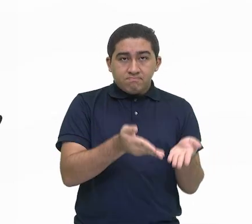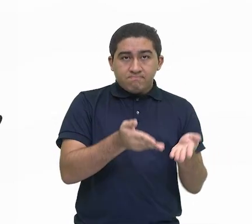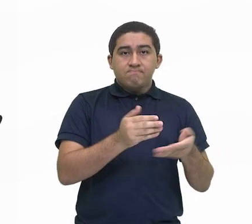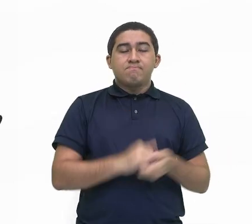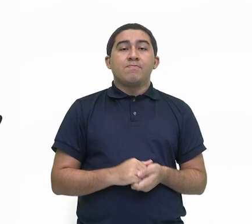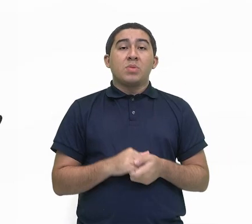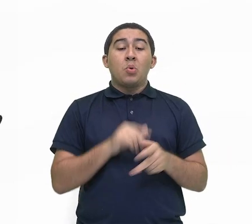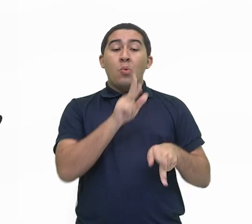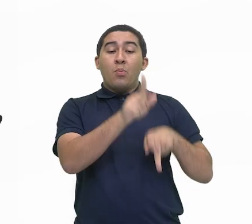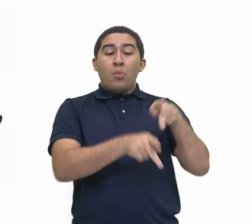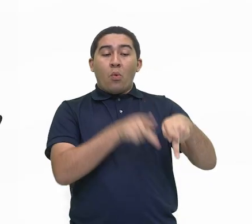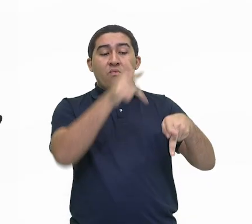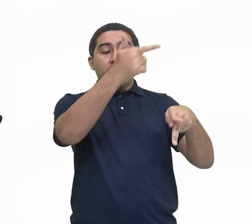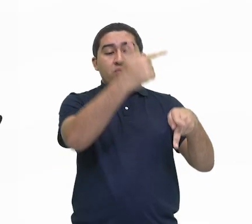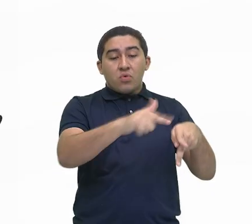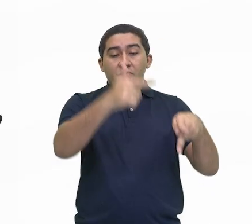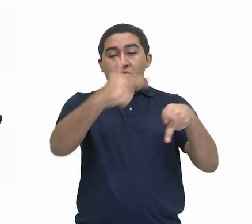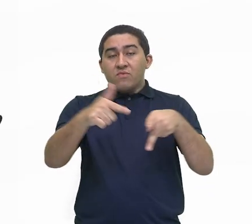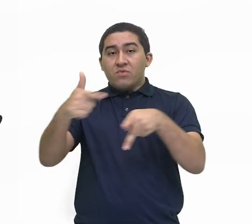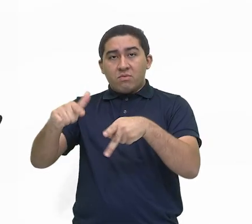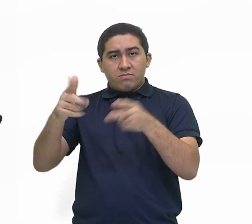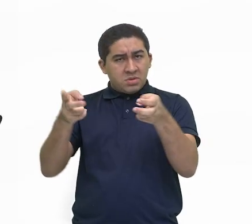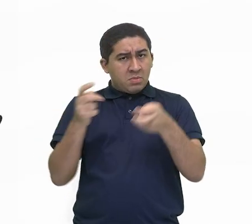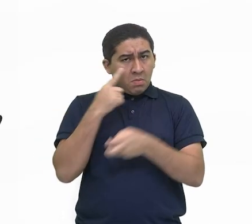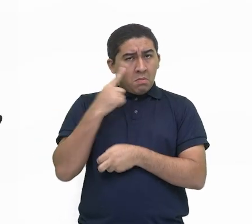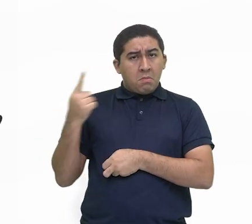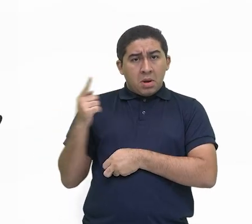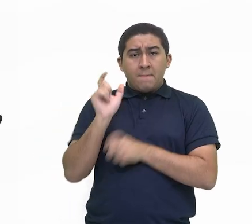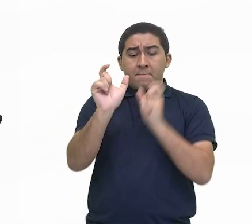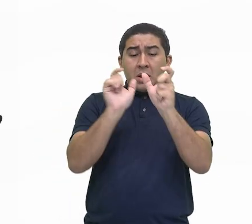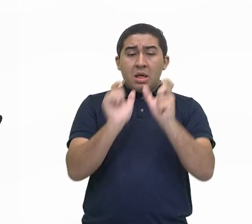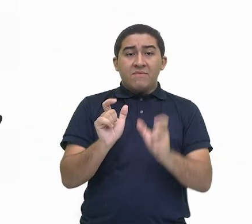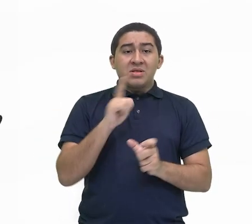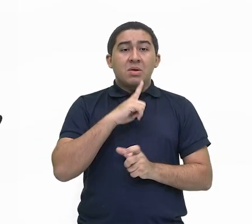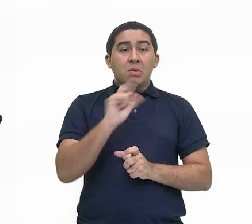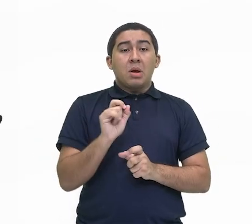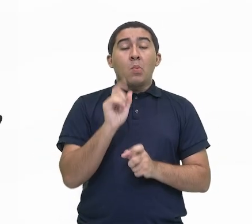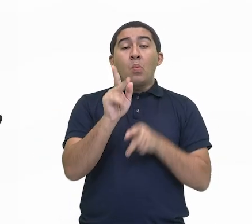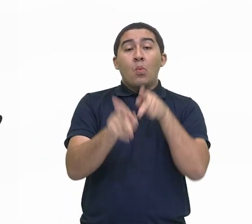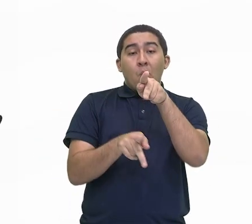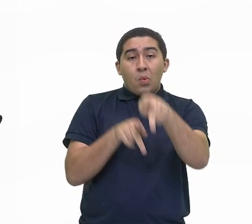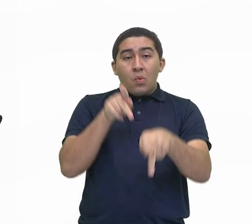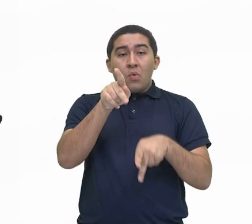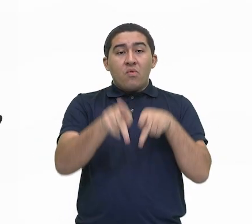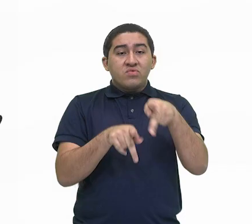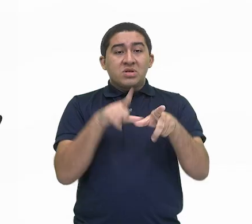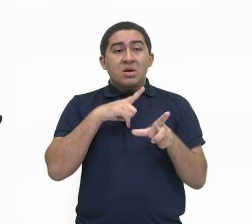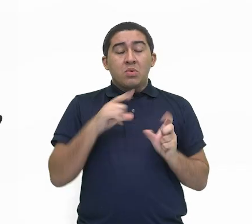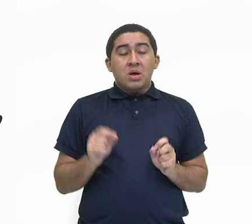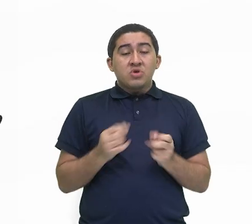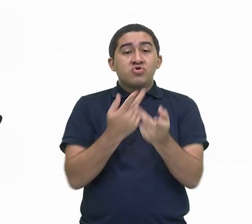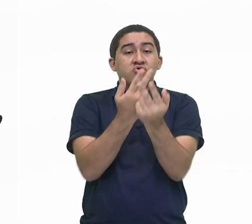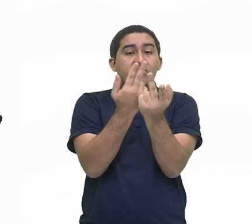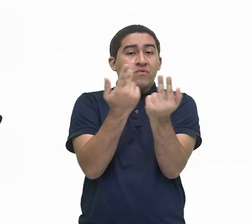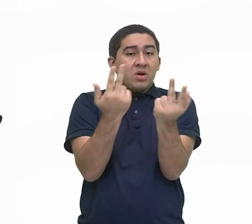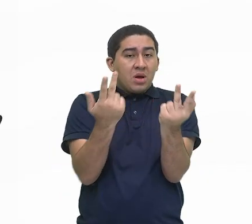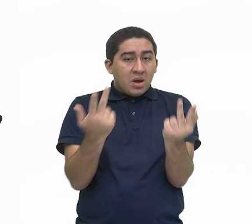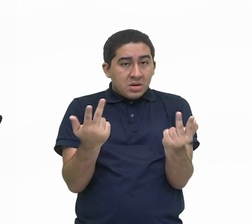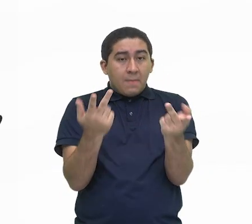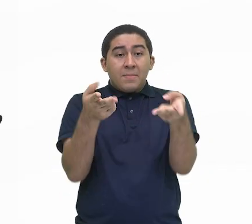aí que o povo repete, né? Eu coloquei até de maneira diferente ali, uma cor diferente ali,